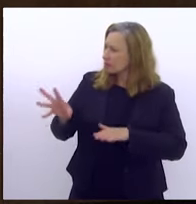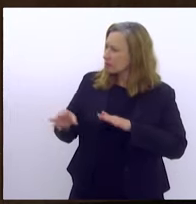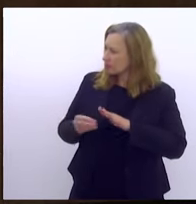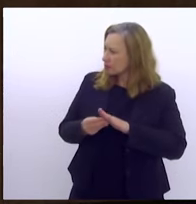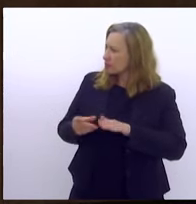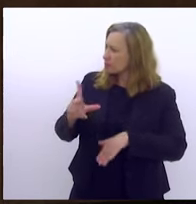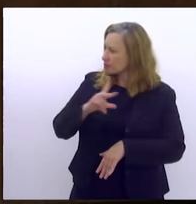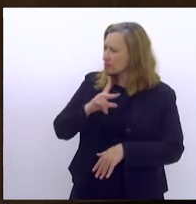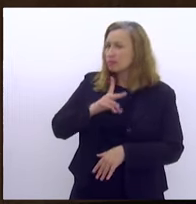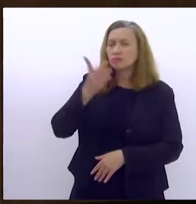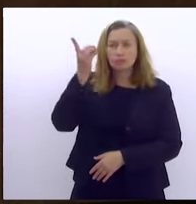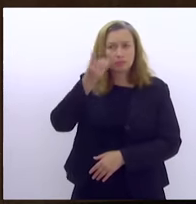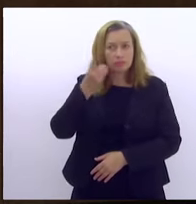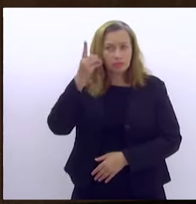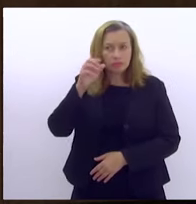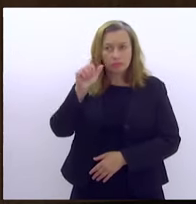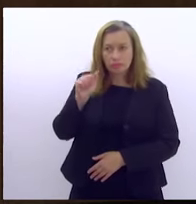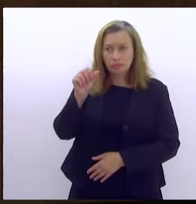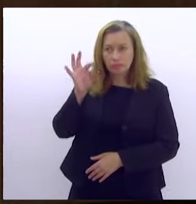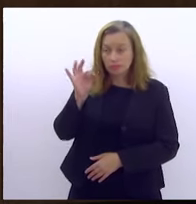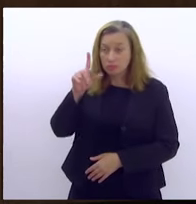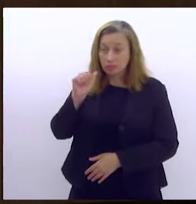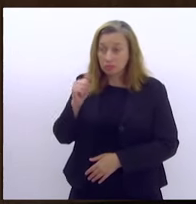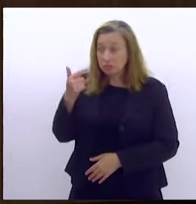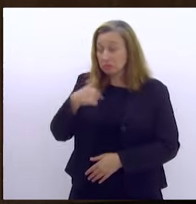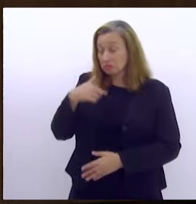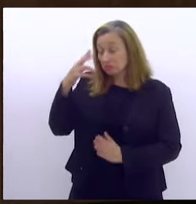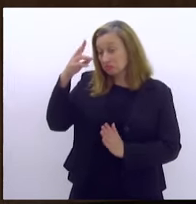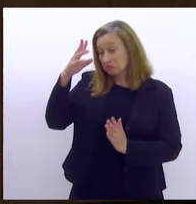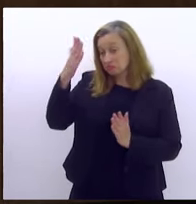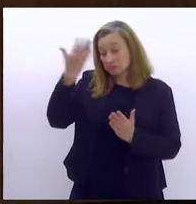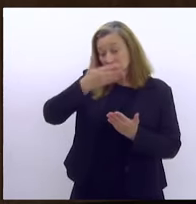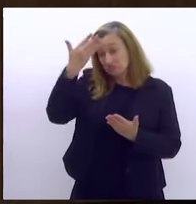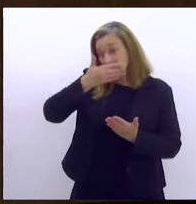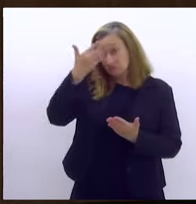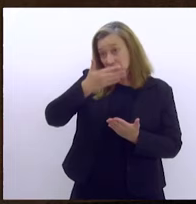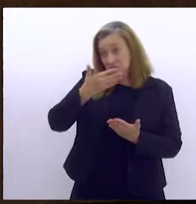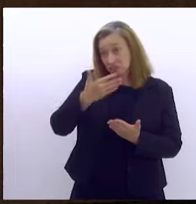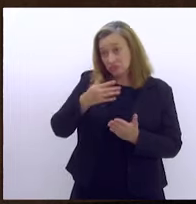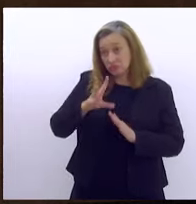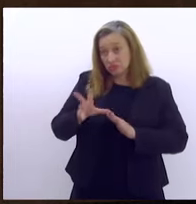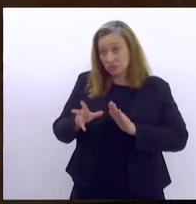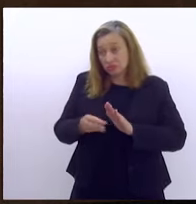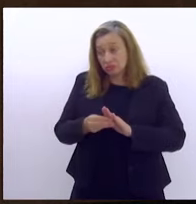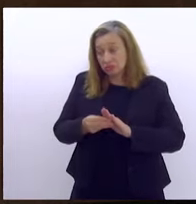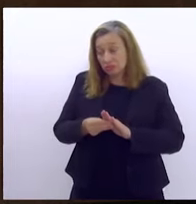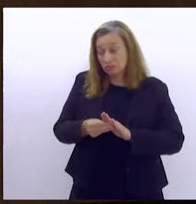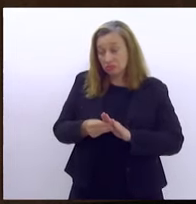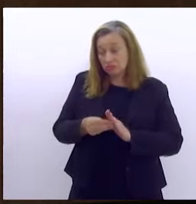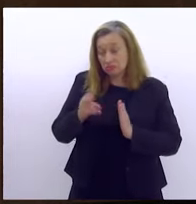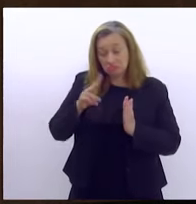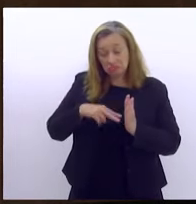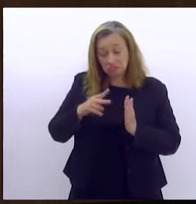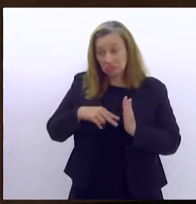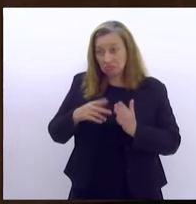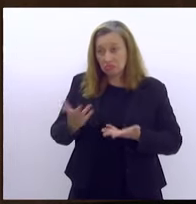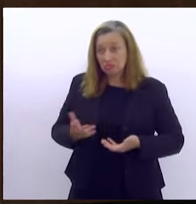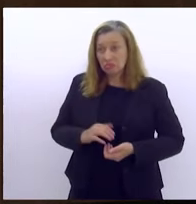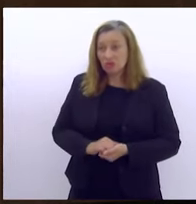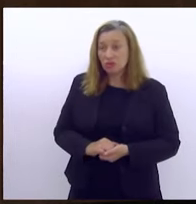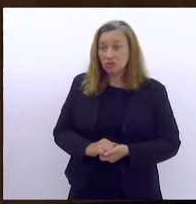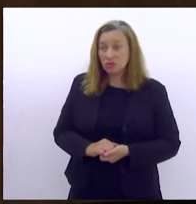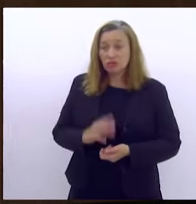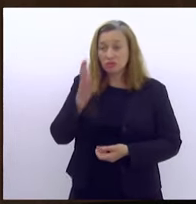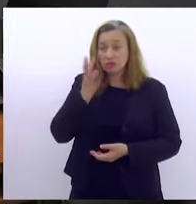próprio deputado Átila Nunes. Como eu não li as emendas, não sei nem se a minha proposição atende a